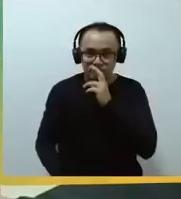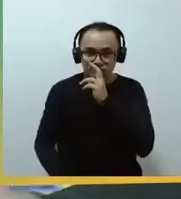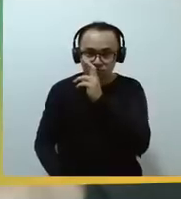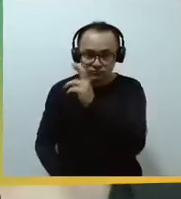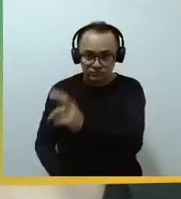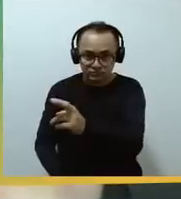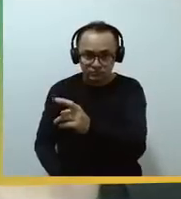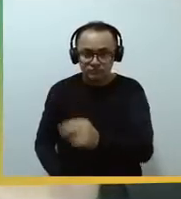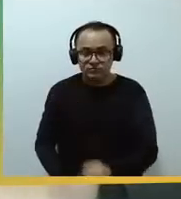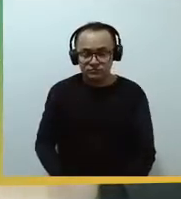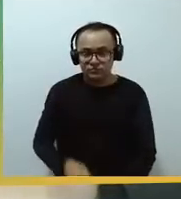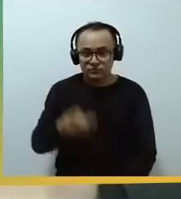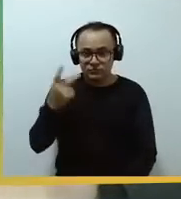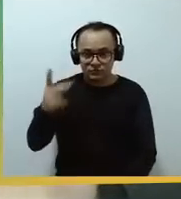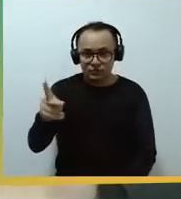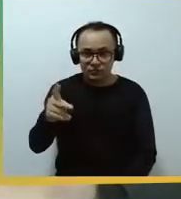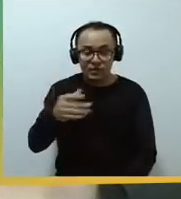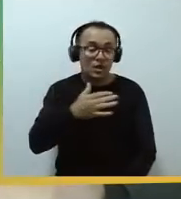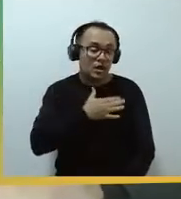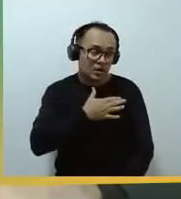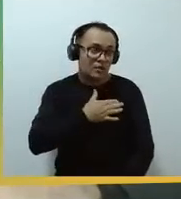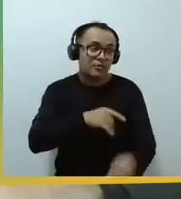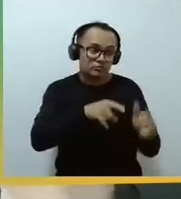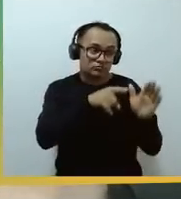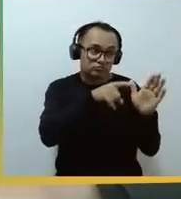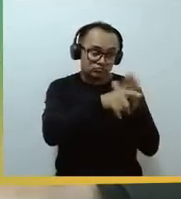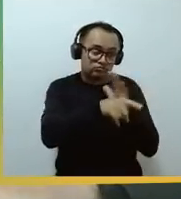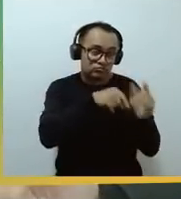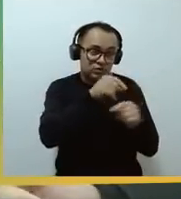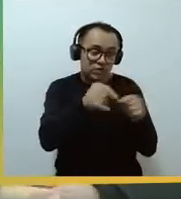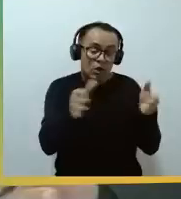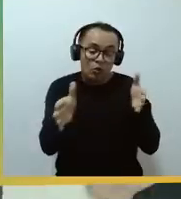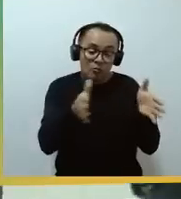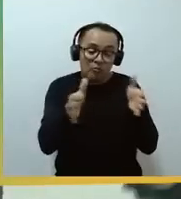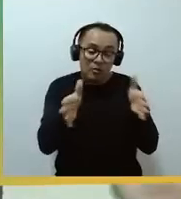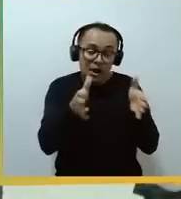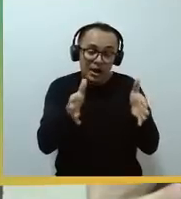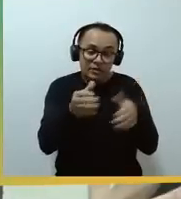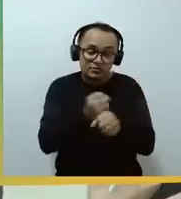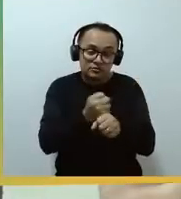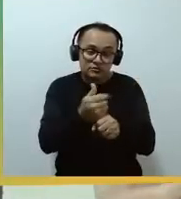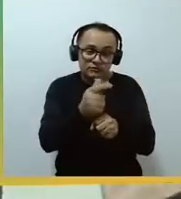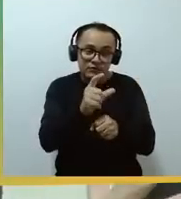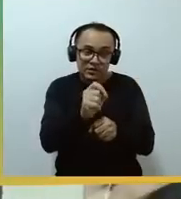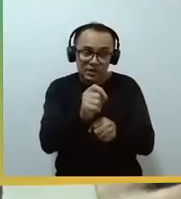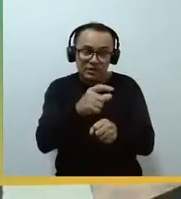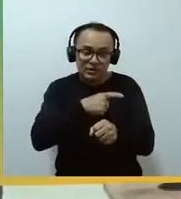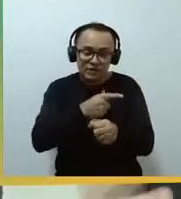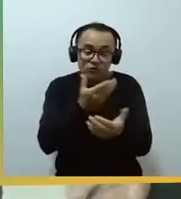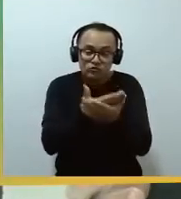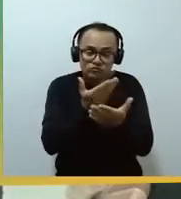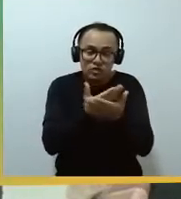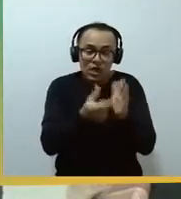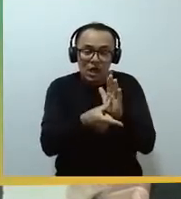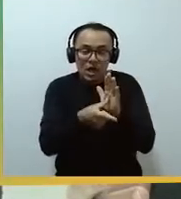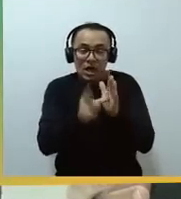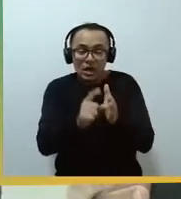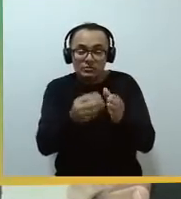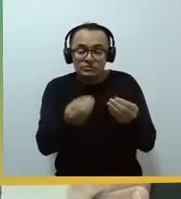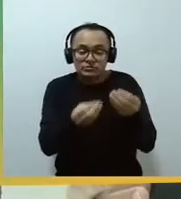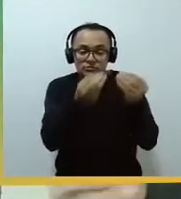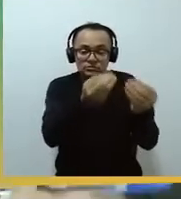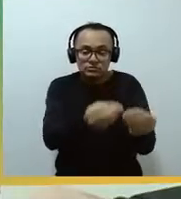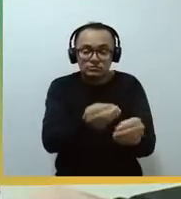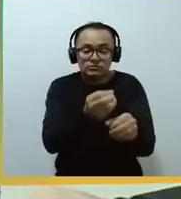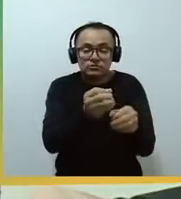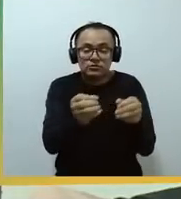a sua pergunta. O meu questionamento ele é objetivamente, a respeito do prazo, esse prazo de 20 anos. Houve um estudo prévio para ser dado esse prazo de 20 anos? Sim, houve.